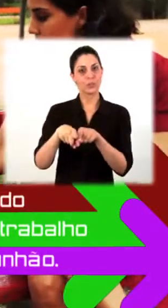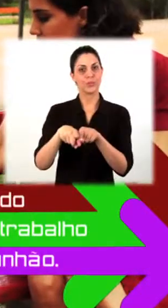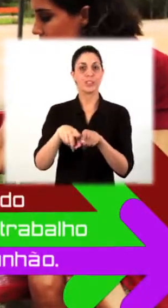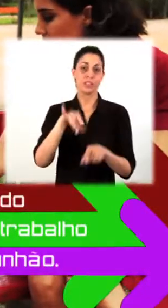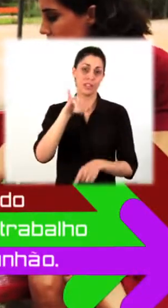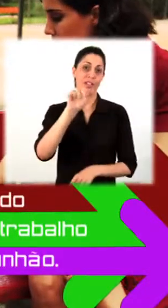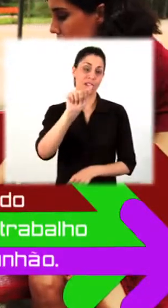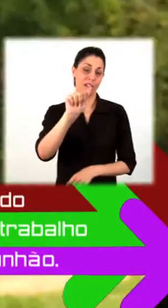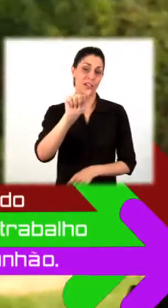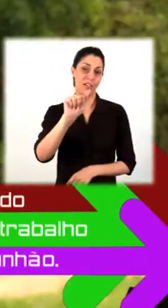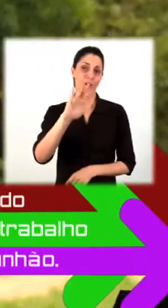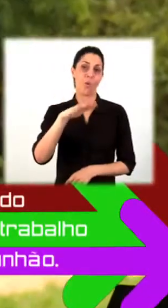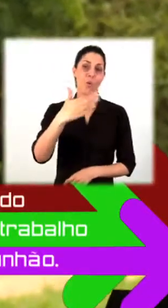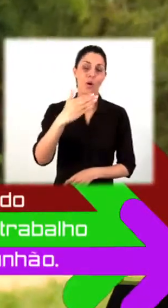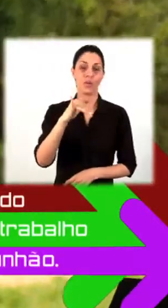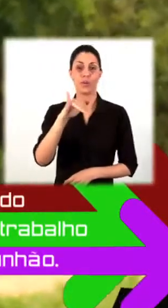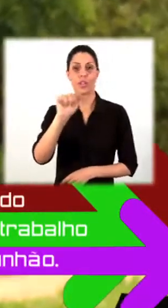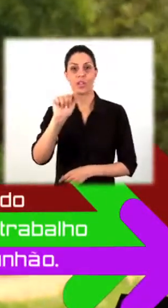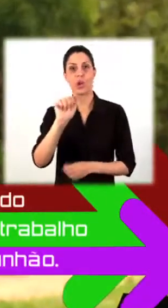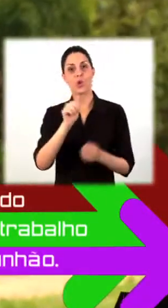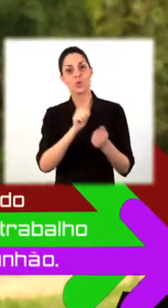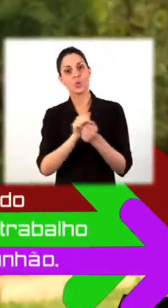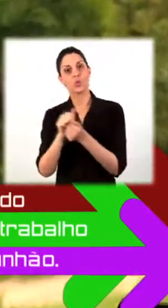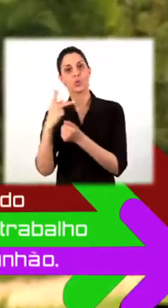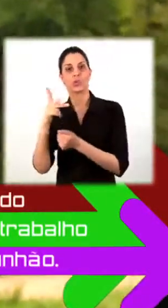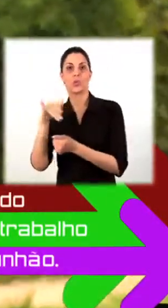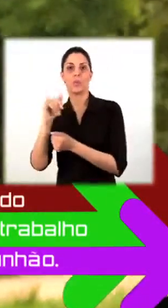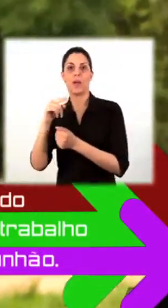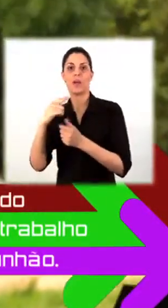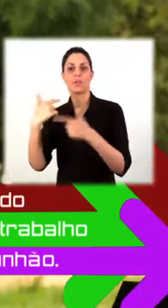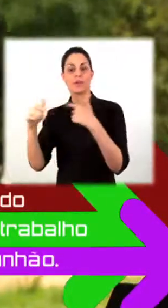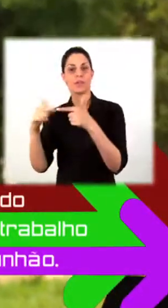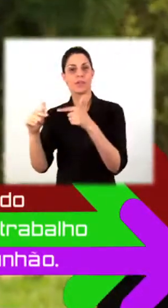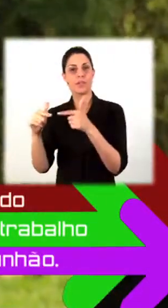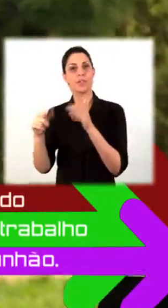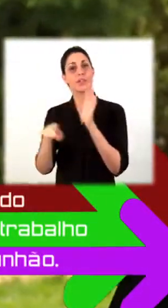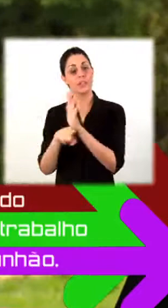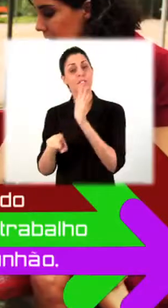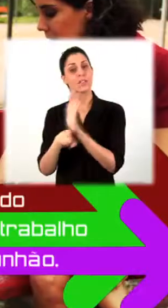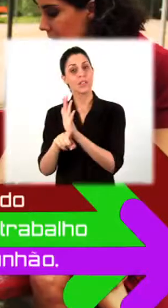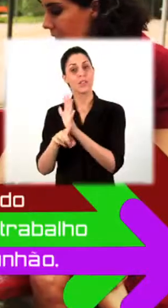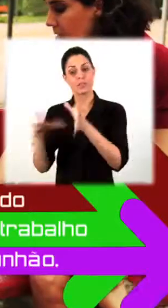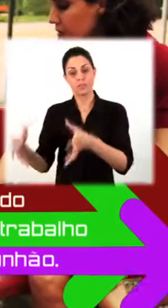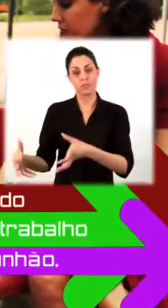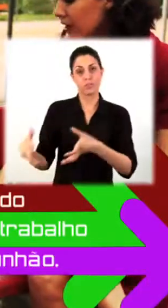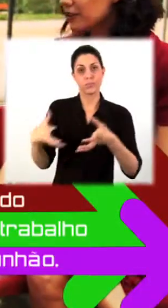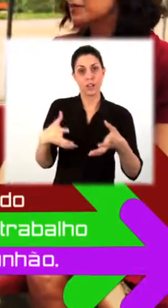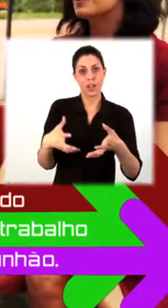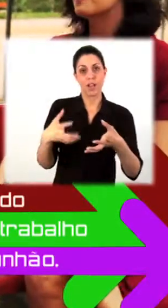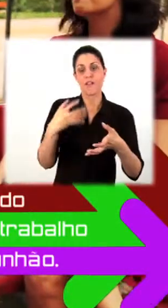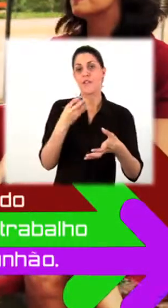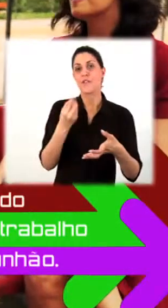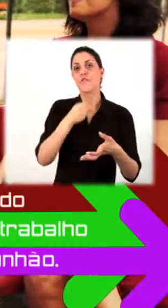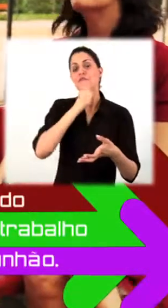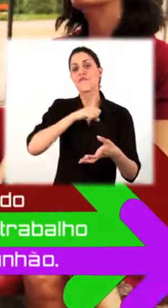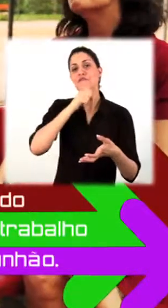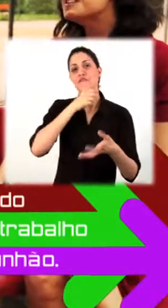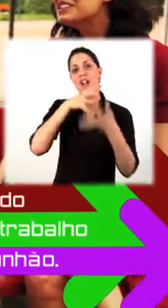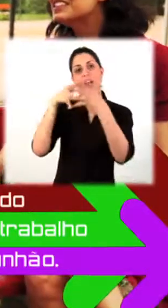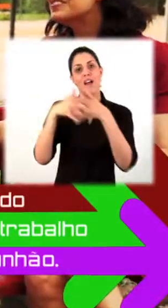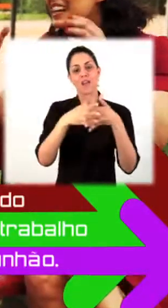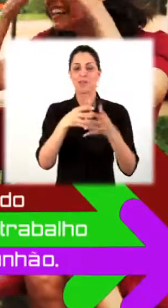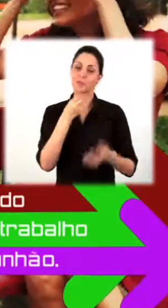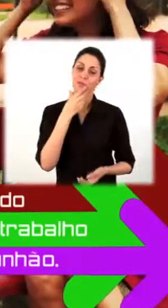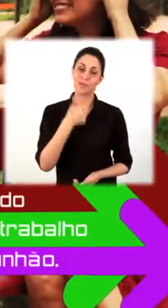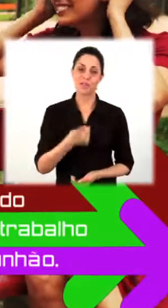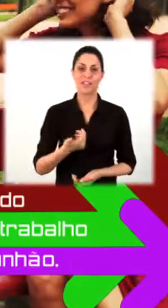Ia. Quando? Ia junto com seu pai para o trabalho e o ajudava a carregar o velho caminhão.